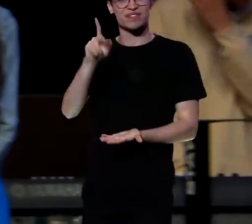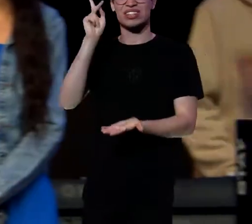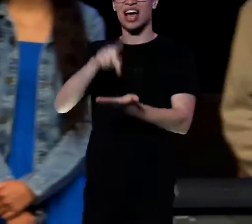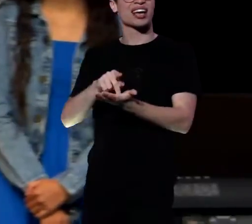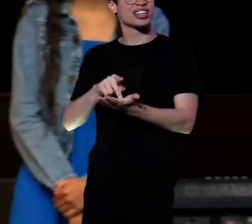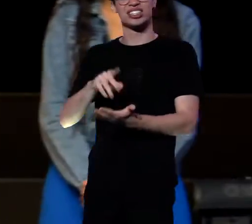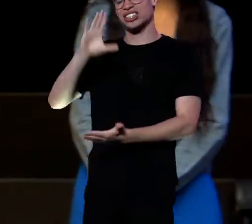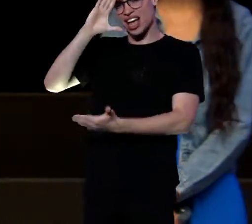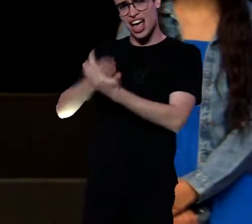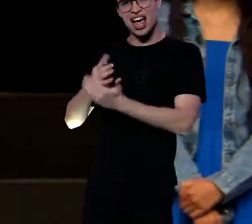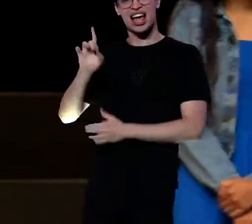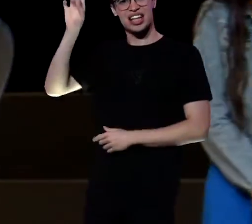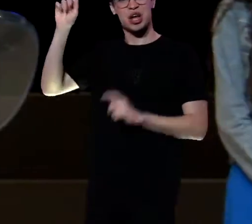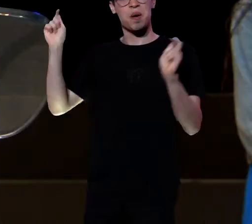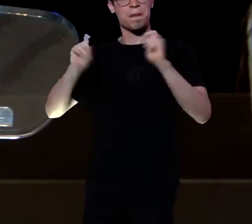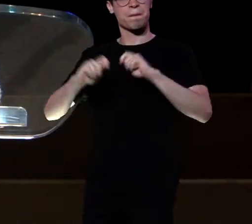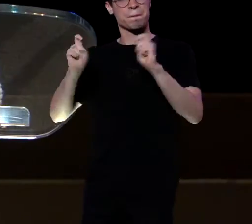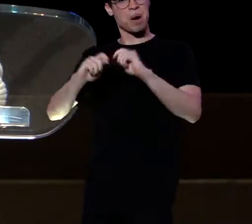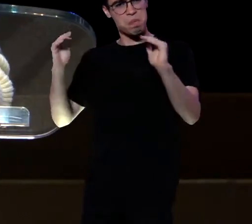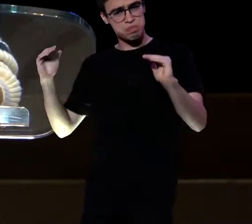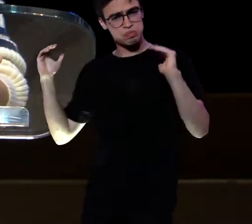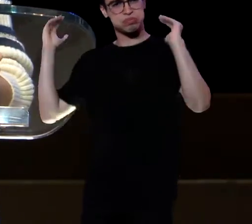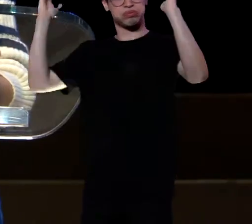coisas maiores na sua vida?